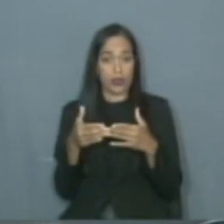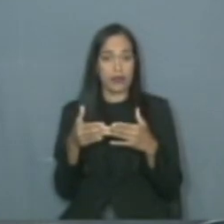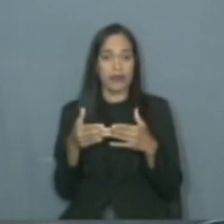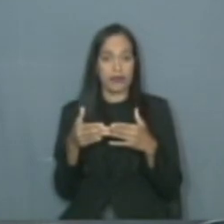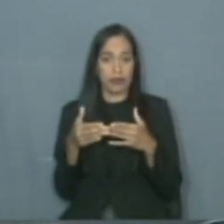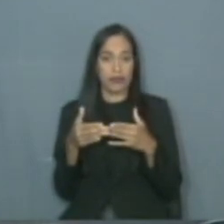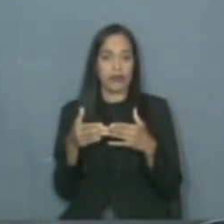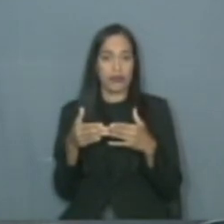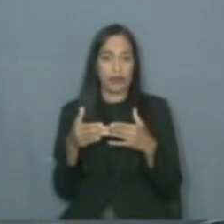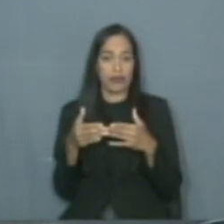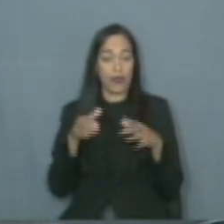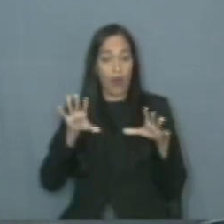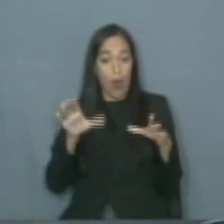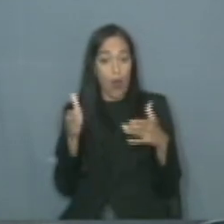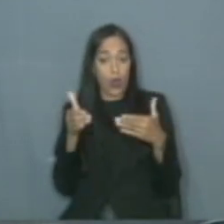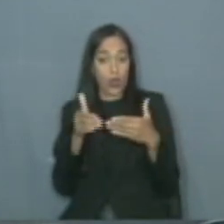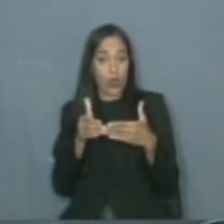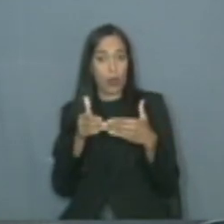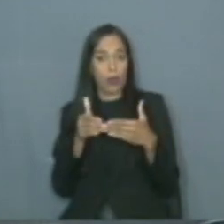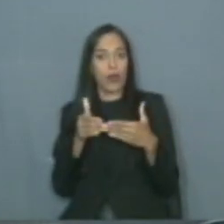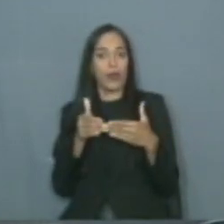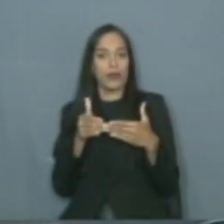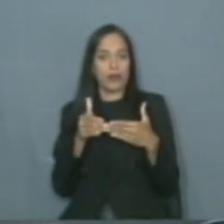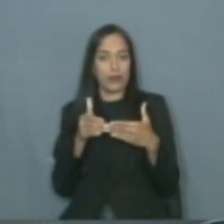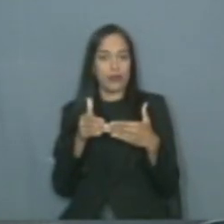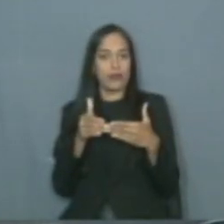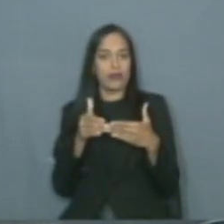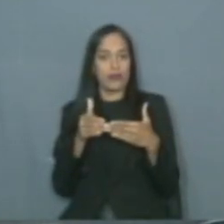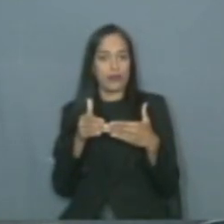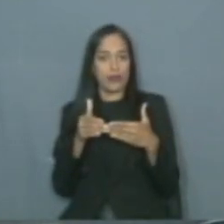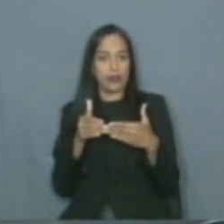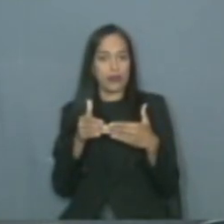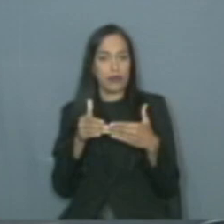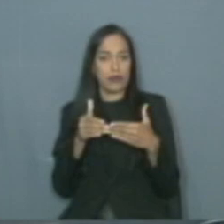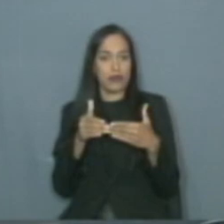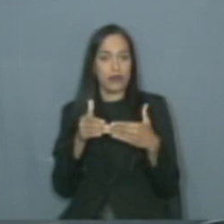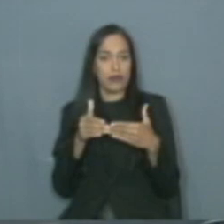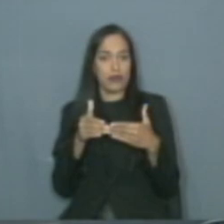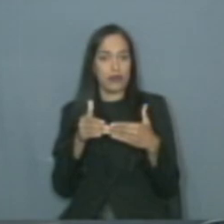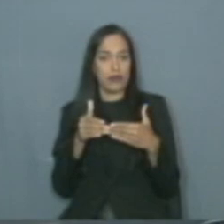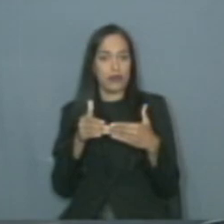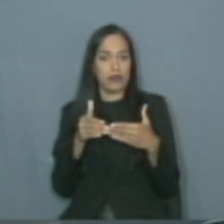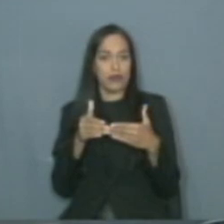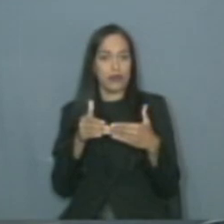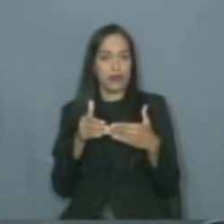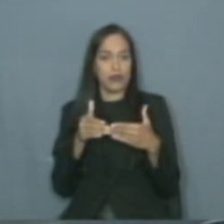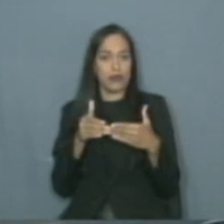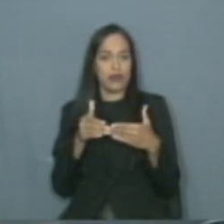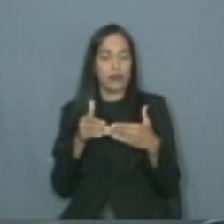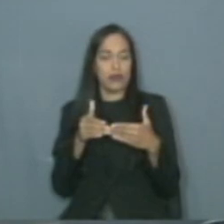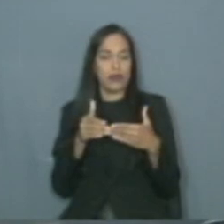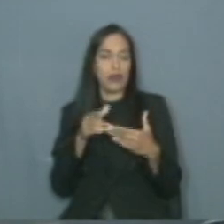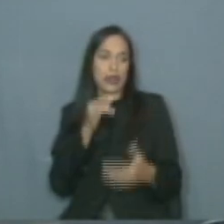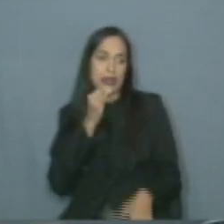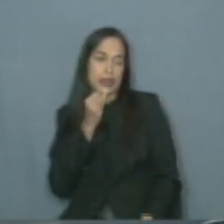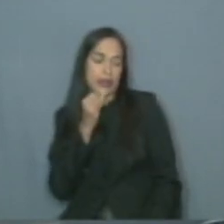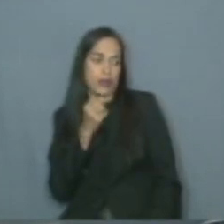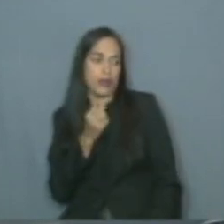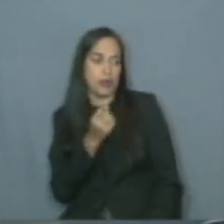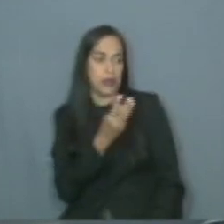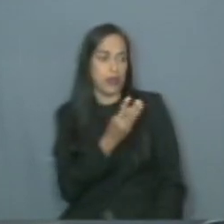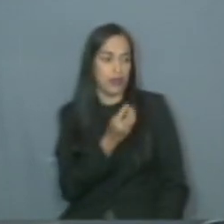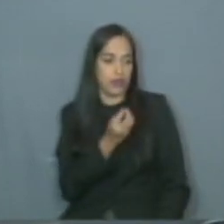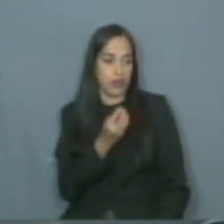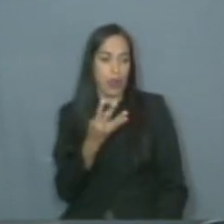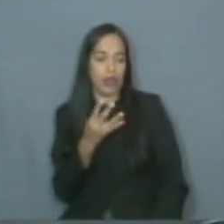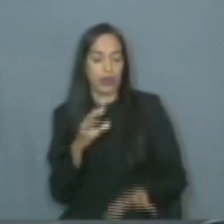escalão, estou falando agora do alto escalão, não é mais a parte ali não, do alto escalão, se há 3 ou 4, num grupo de